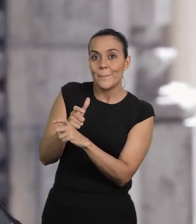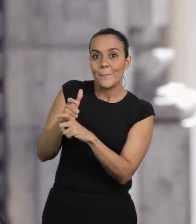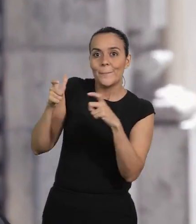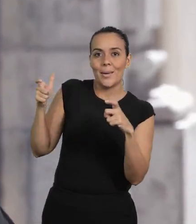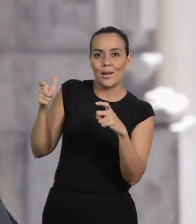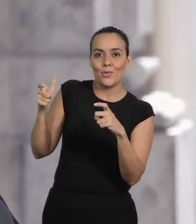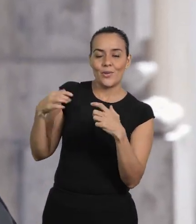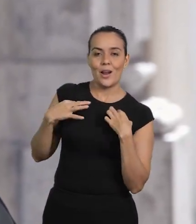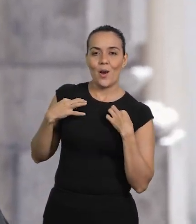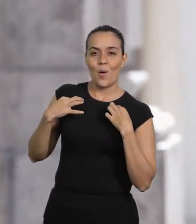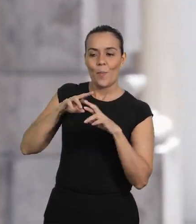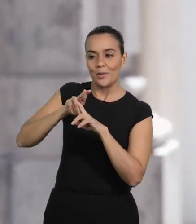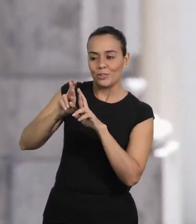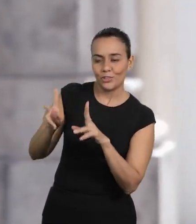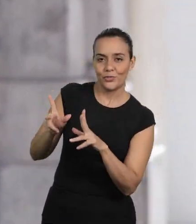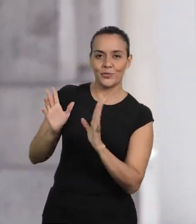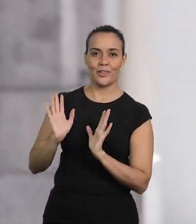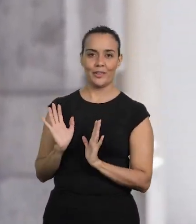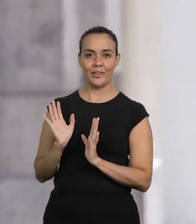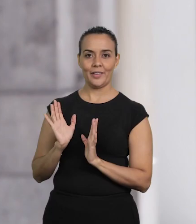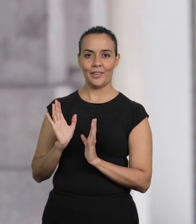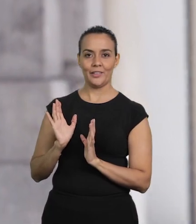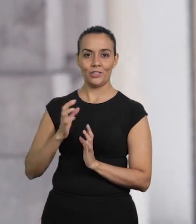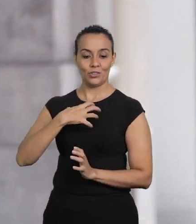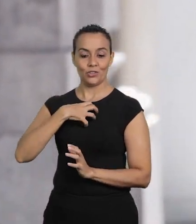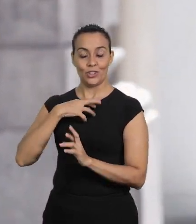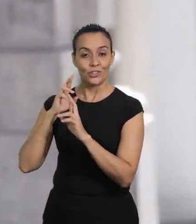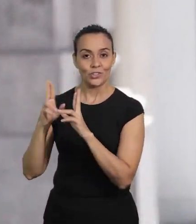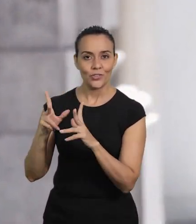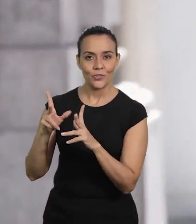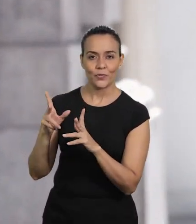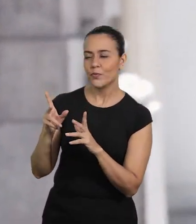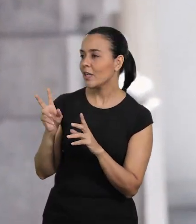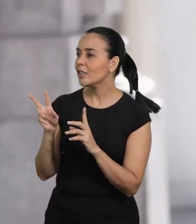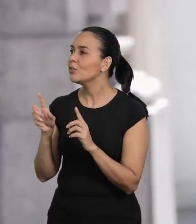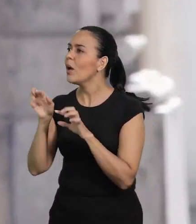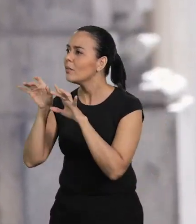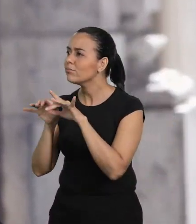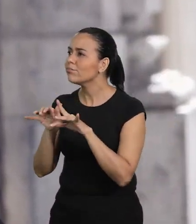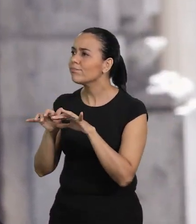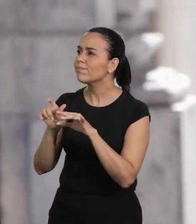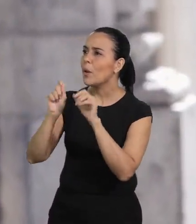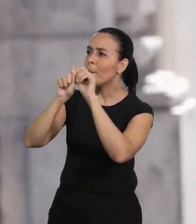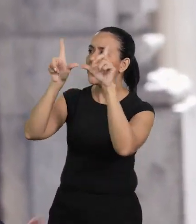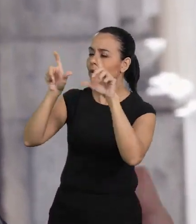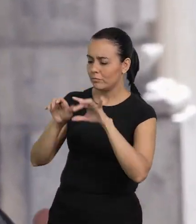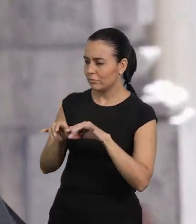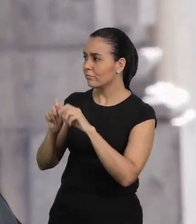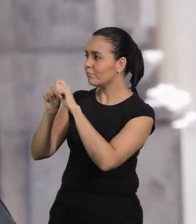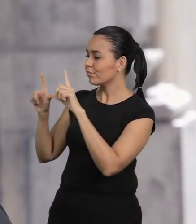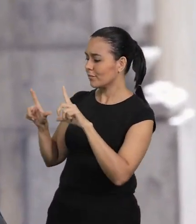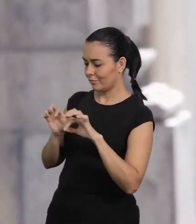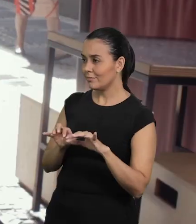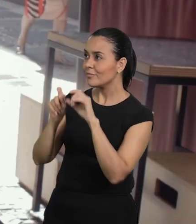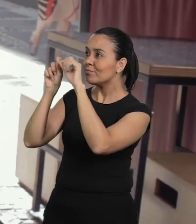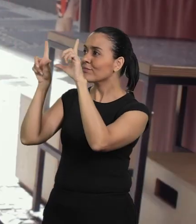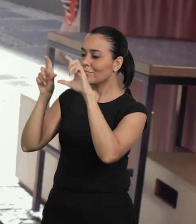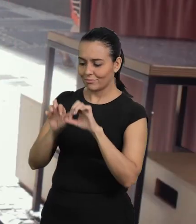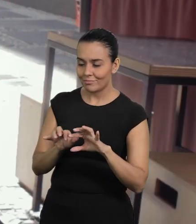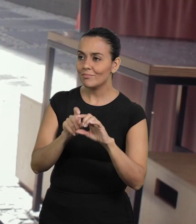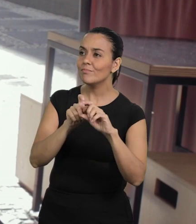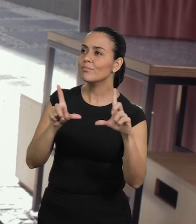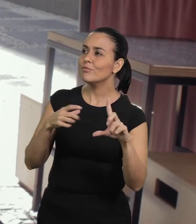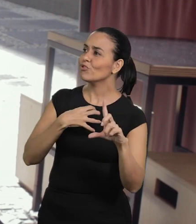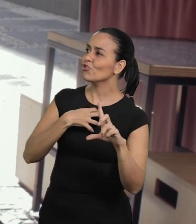Normalmente a gente não se encaixa em uma caixinha só. A gente circula pelas caixinhas, né? Mas mesmo assim ainda falta caixinhas. Então